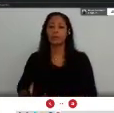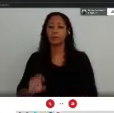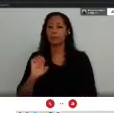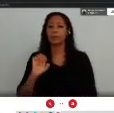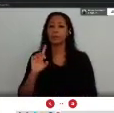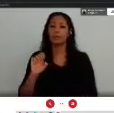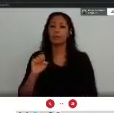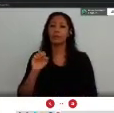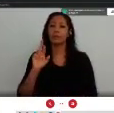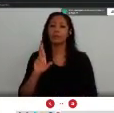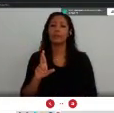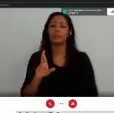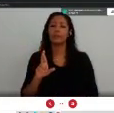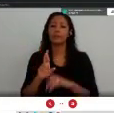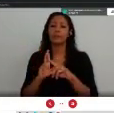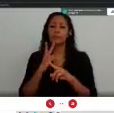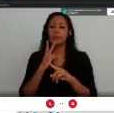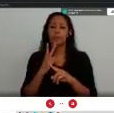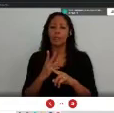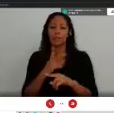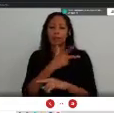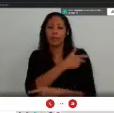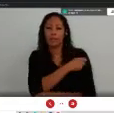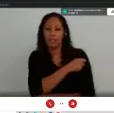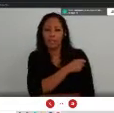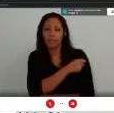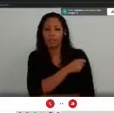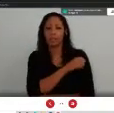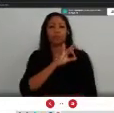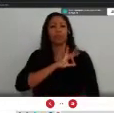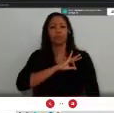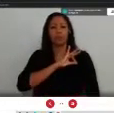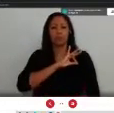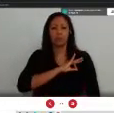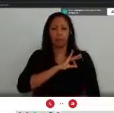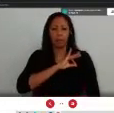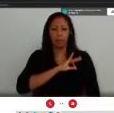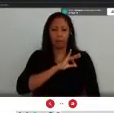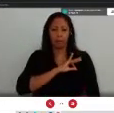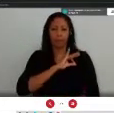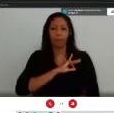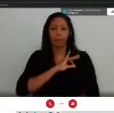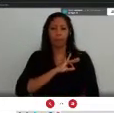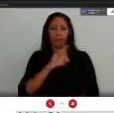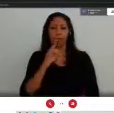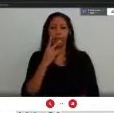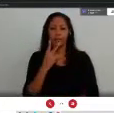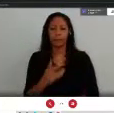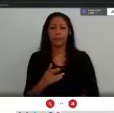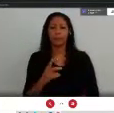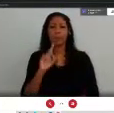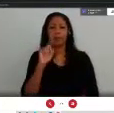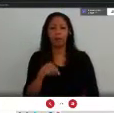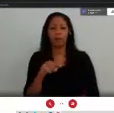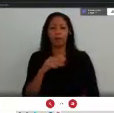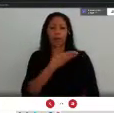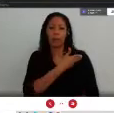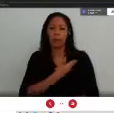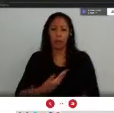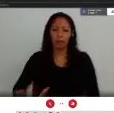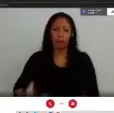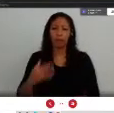a questão da vacina dos policiais, onde Vossa Excelência falou que é a questão do governo federal, eu